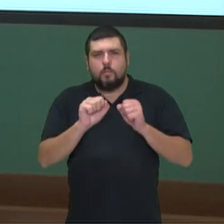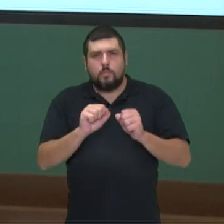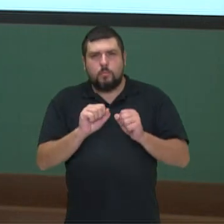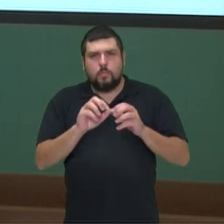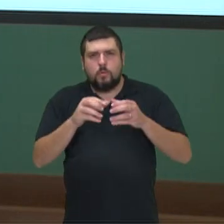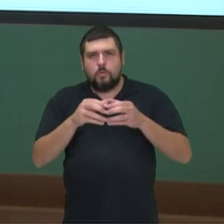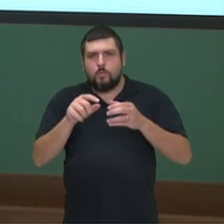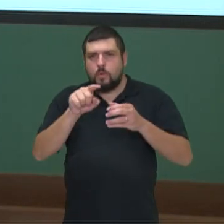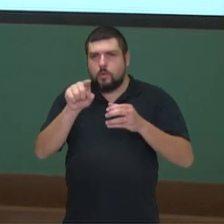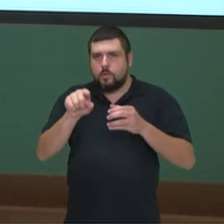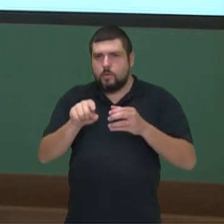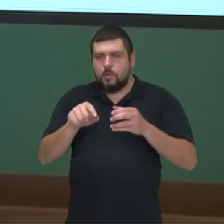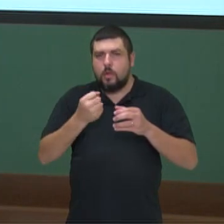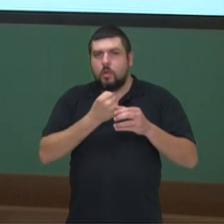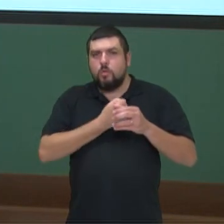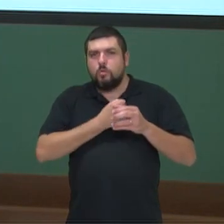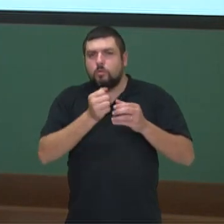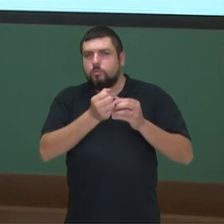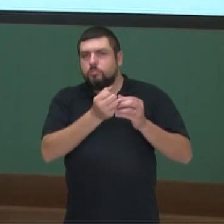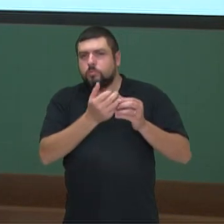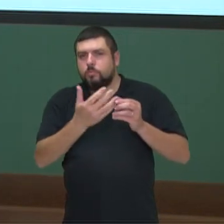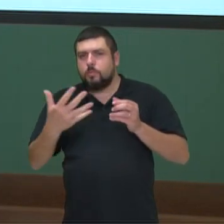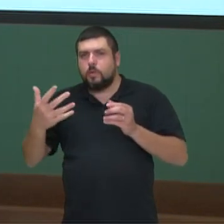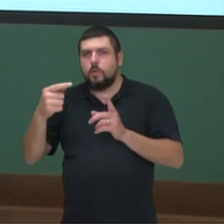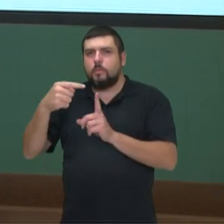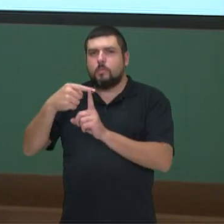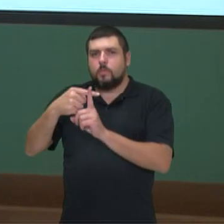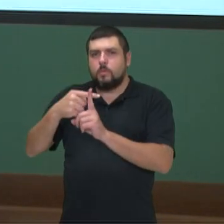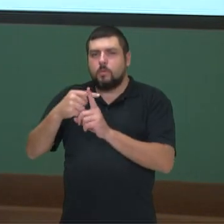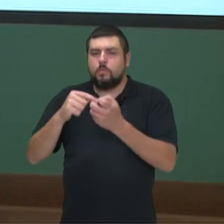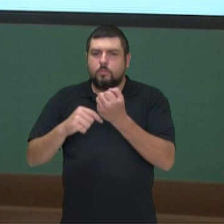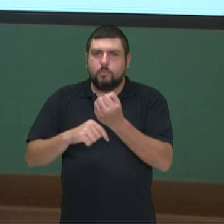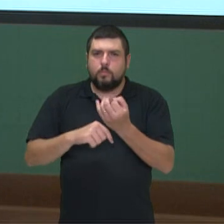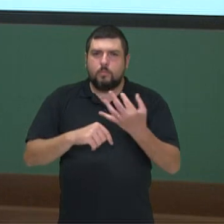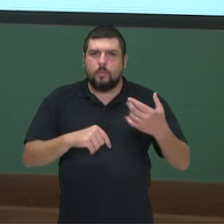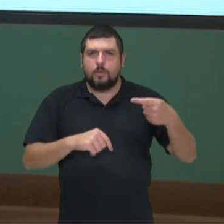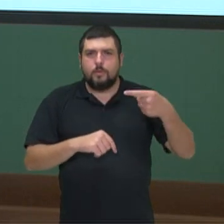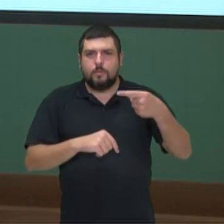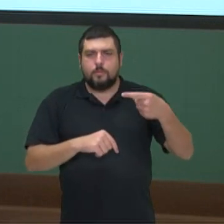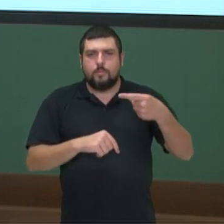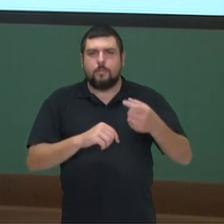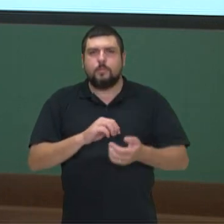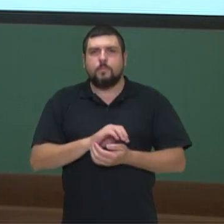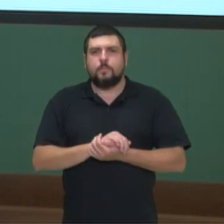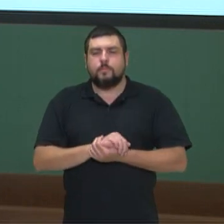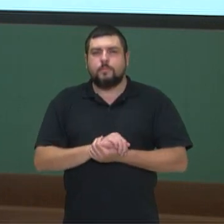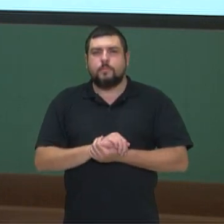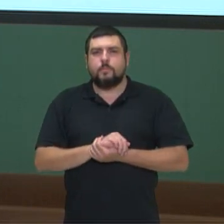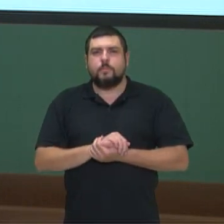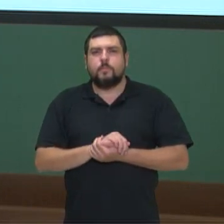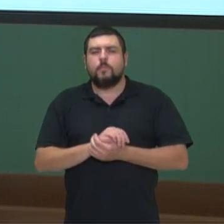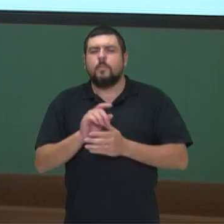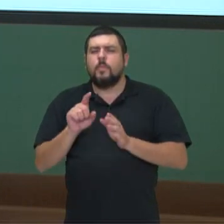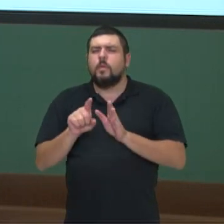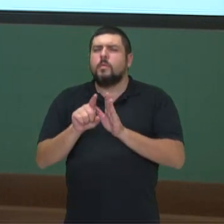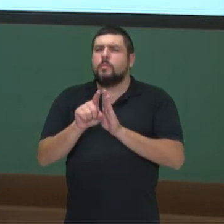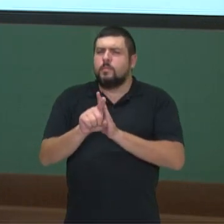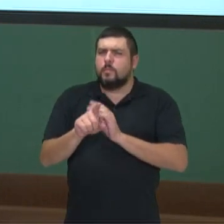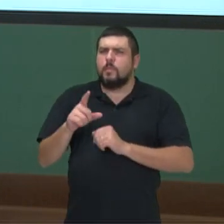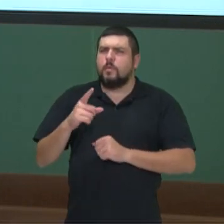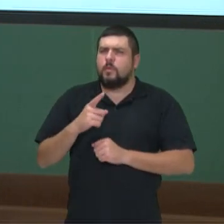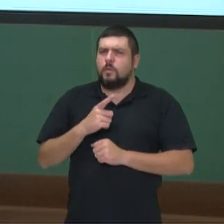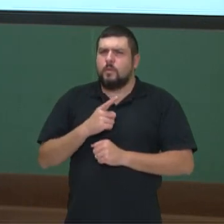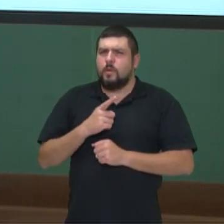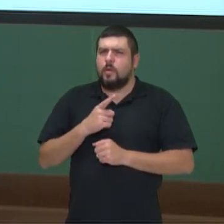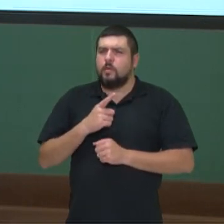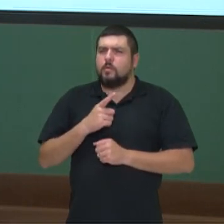inteiros negativos, ok? Bom, existe alguma relação, o que vocês acham? Existe alguma